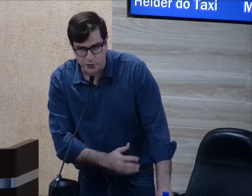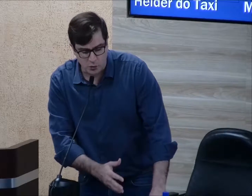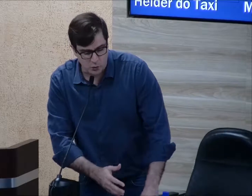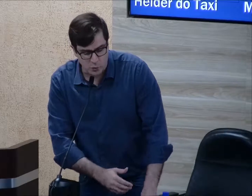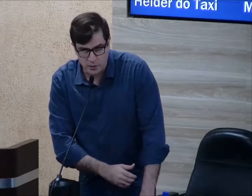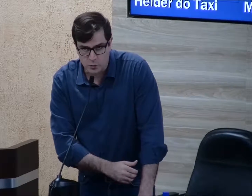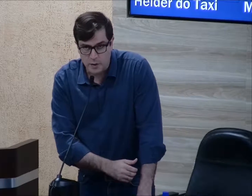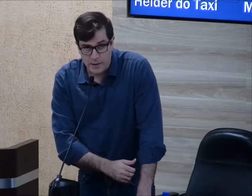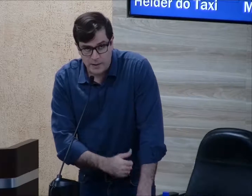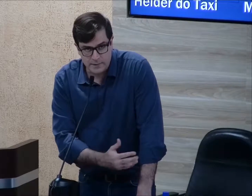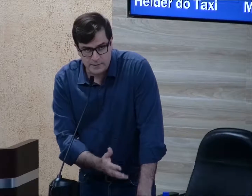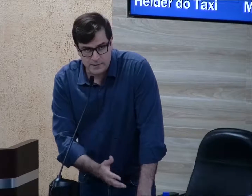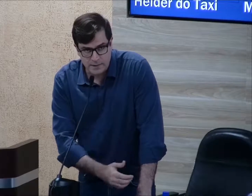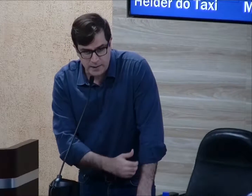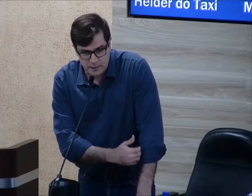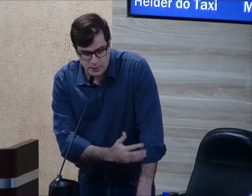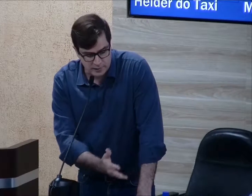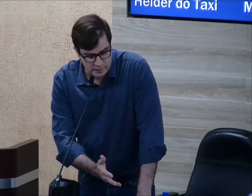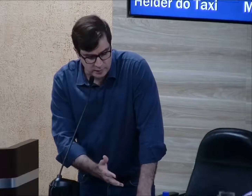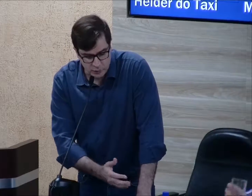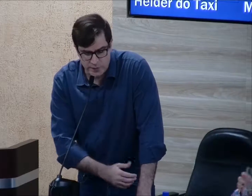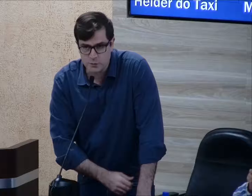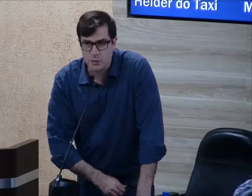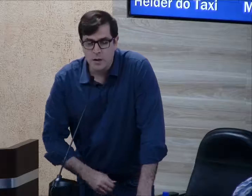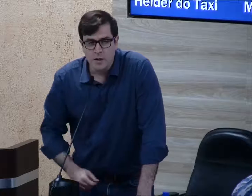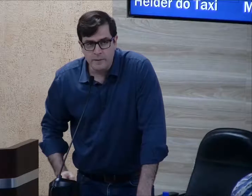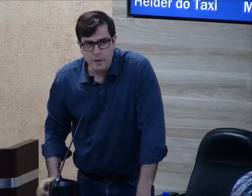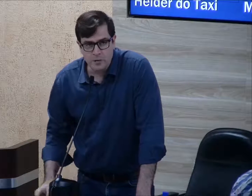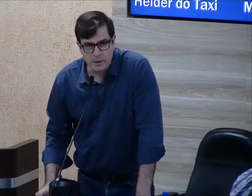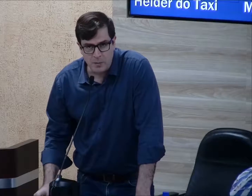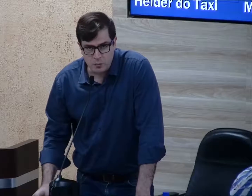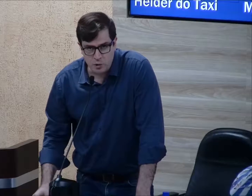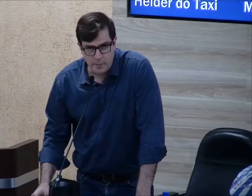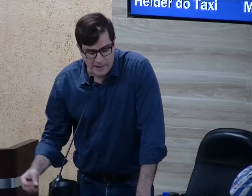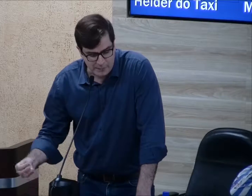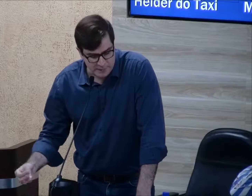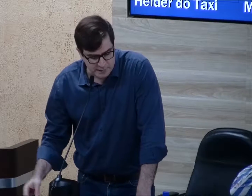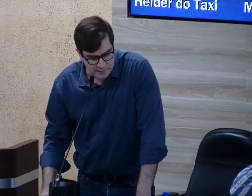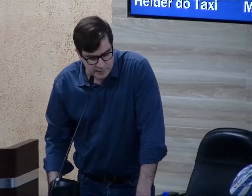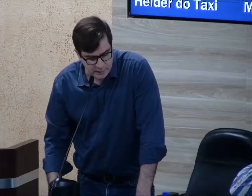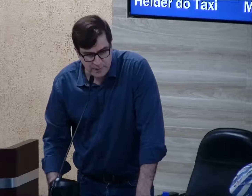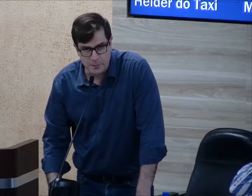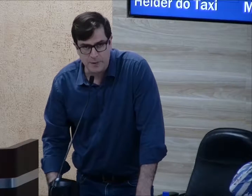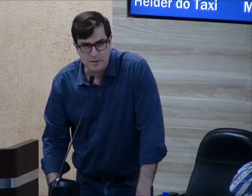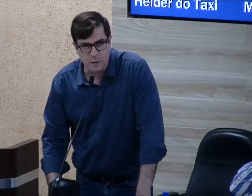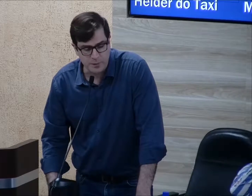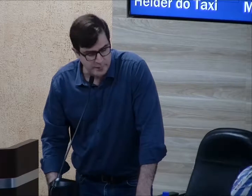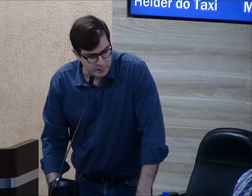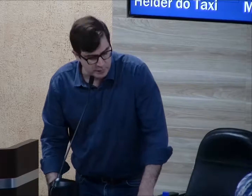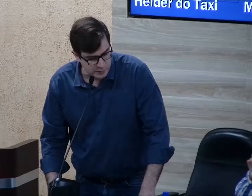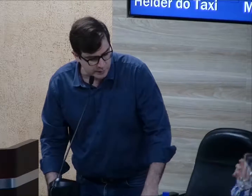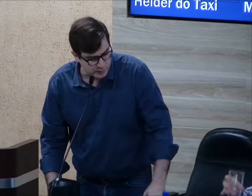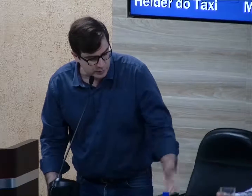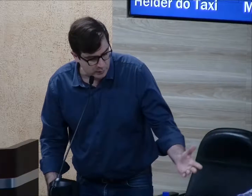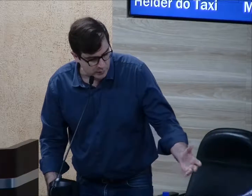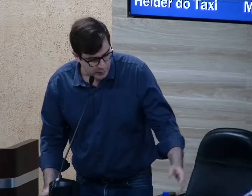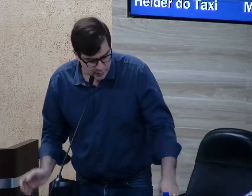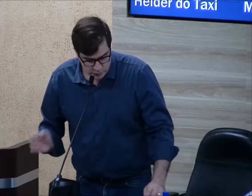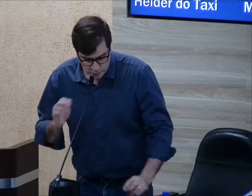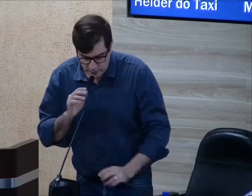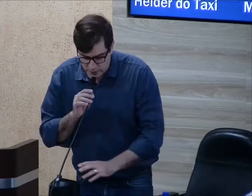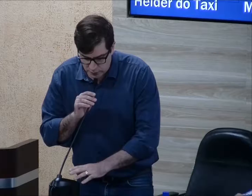tanto fogo quanto até acidente, até terrorismo, não ter mão de obra capacitada para lhe prestar o primeiro atendimento.